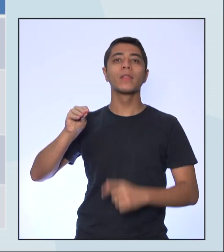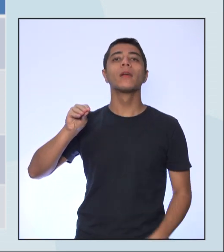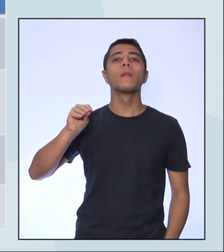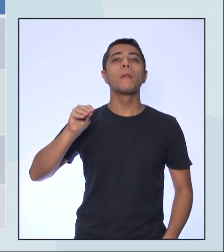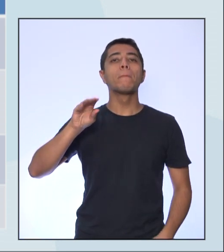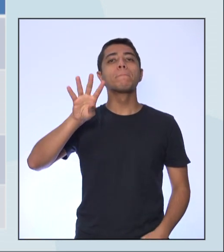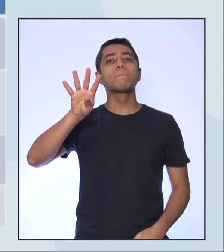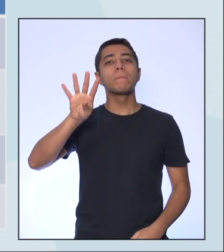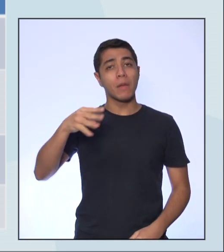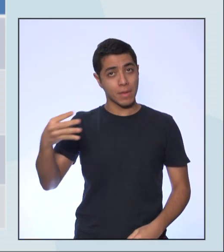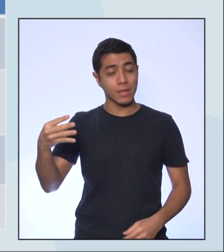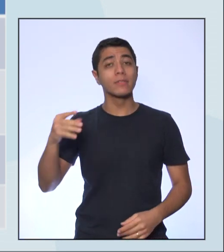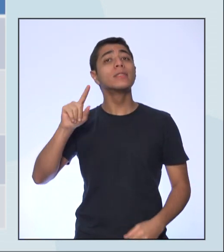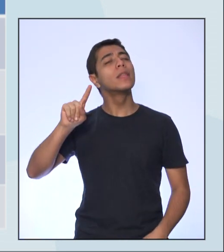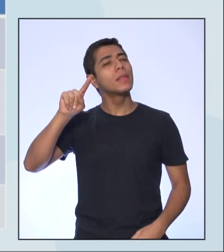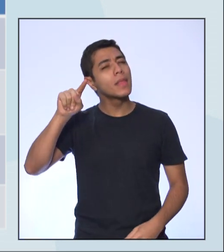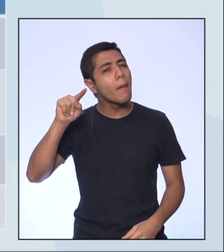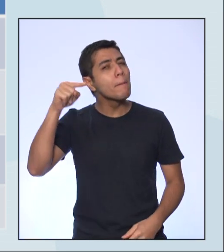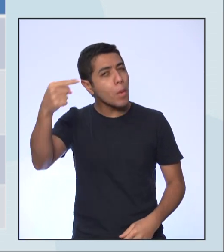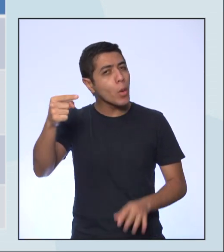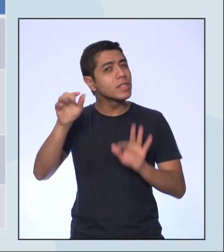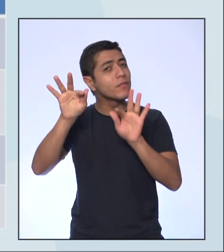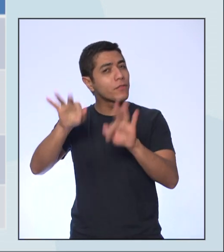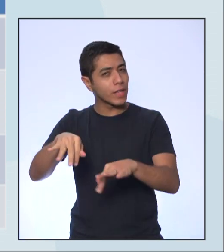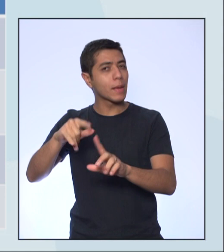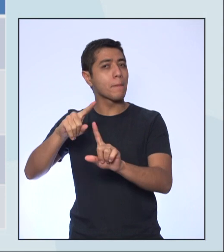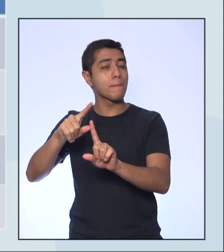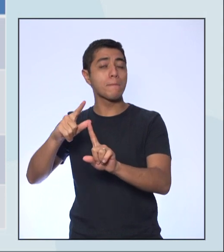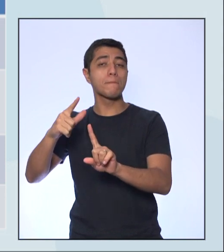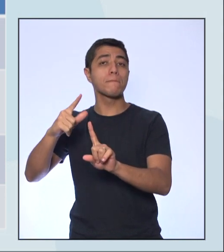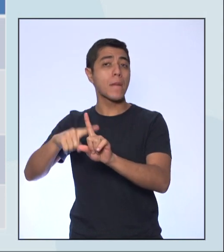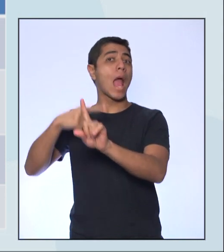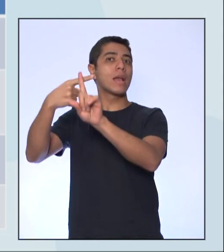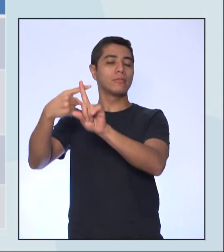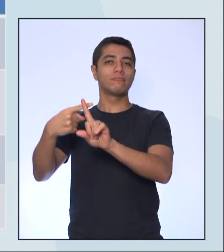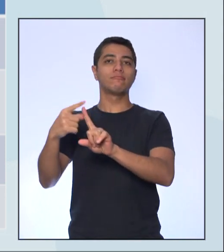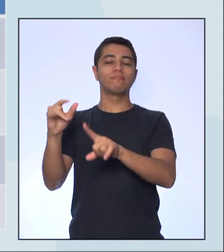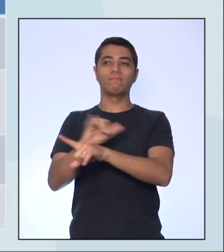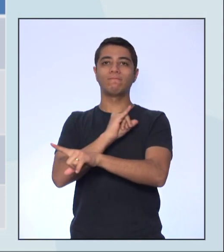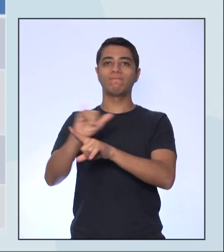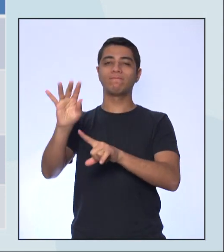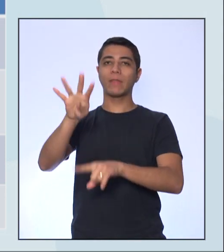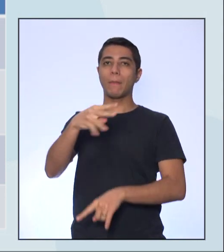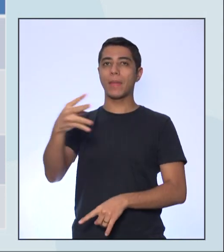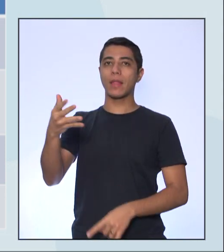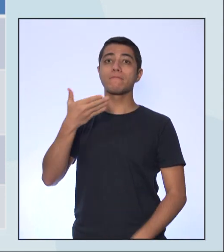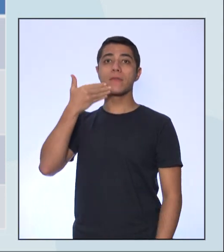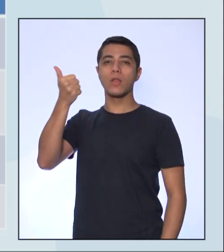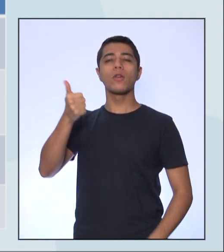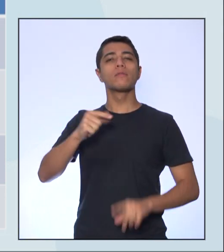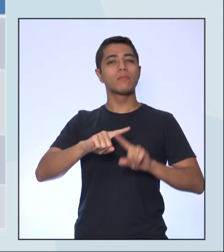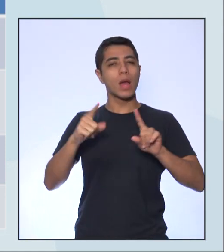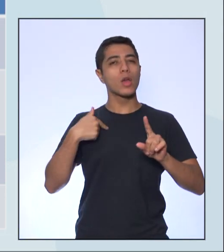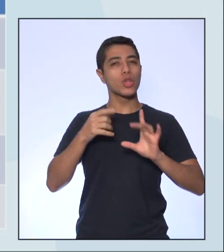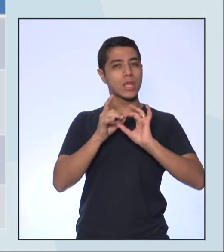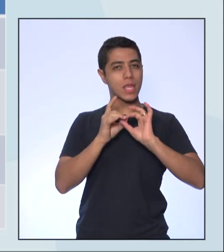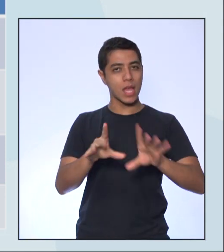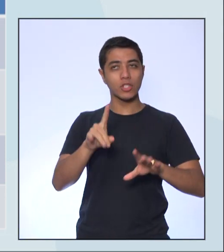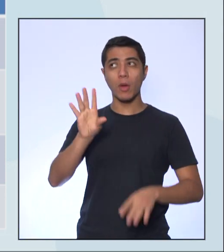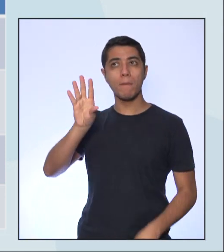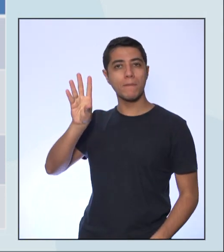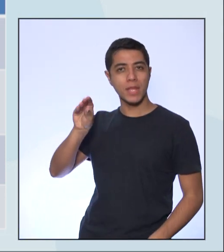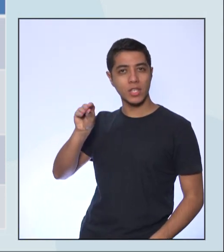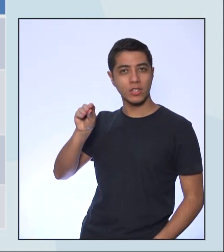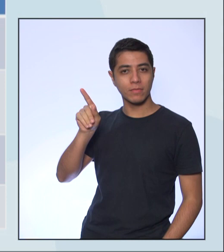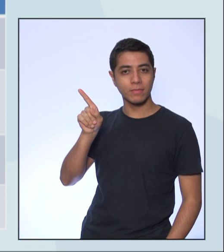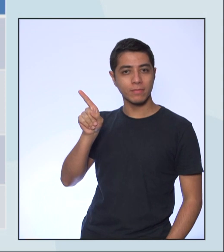mais elaborada com todos os valores mas se vocês quiserem tirar um print dessa tela nós vamos deixar um tempinho aí para vocês para vocês